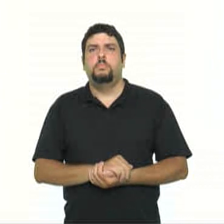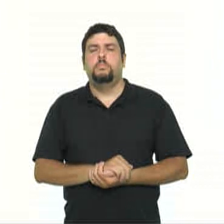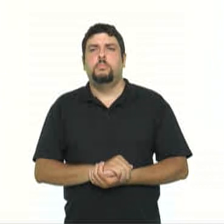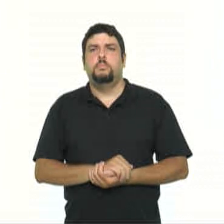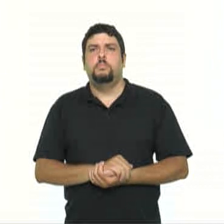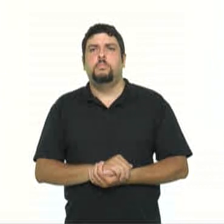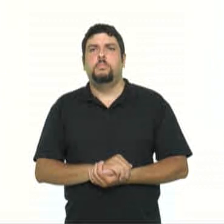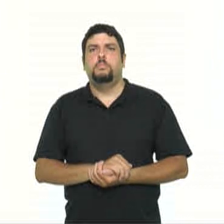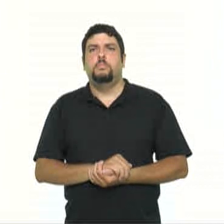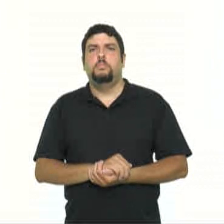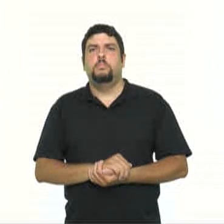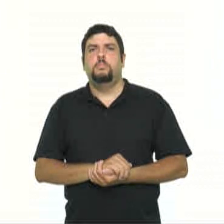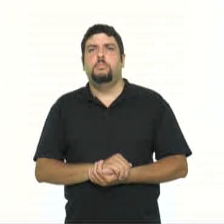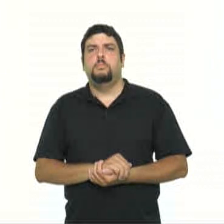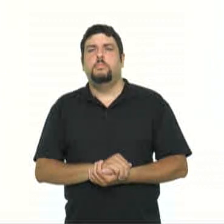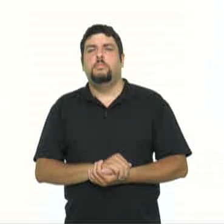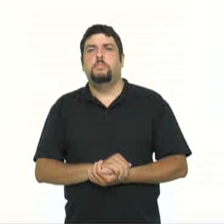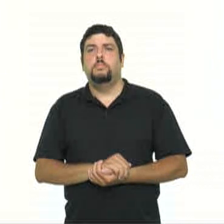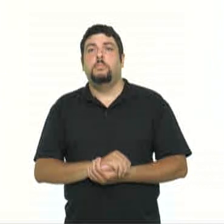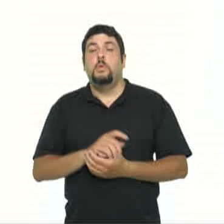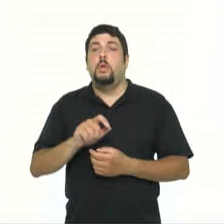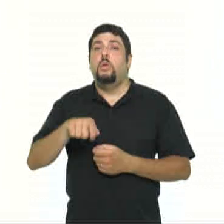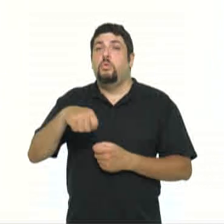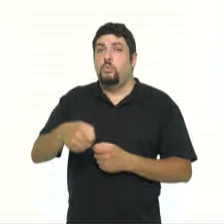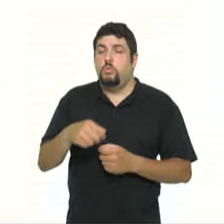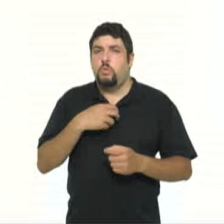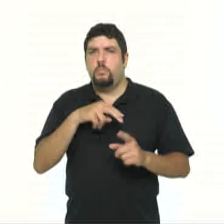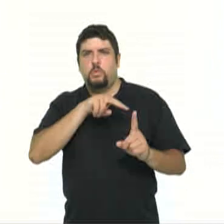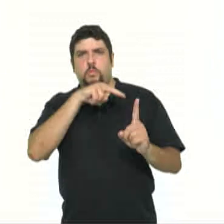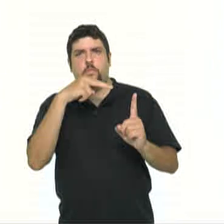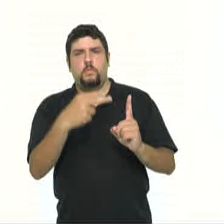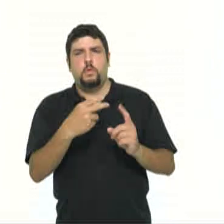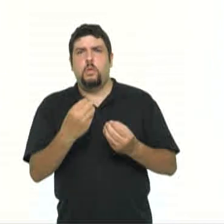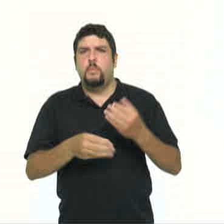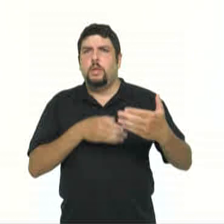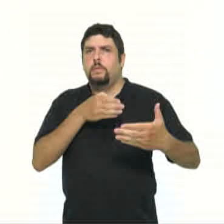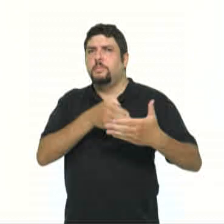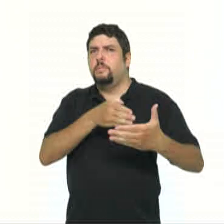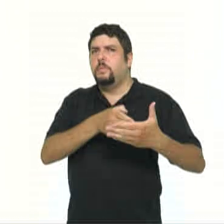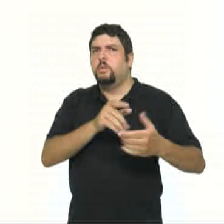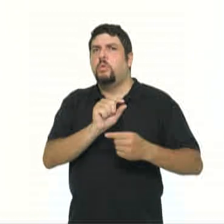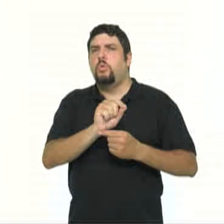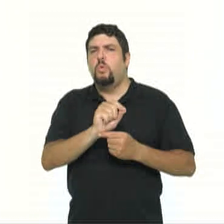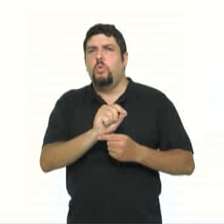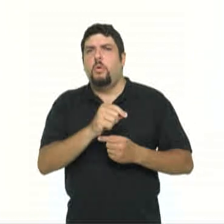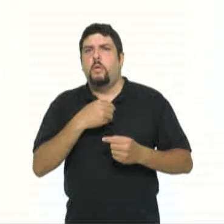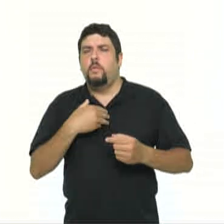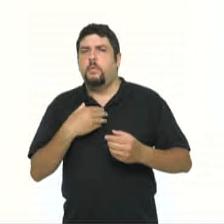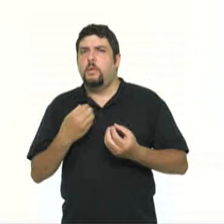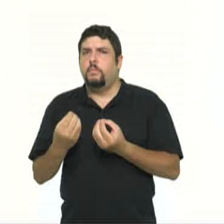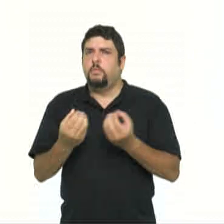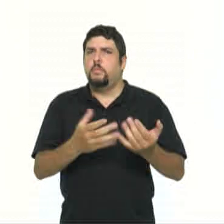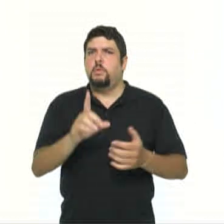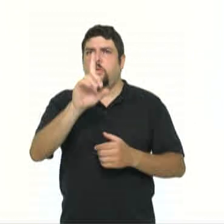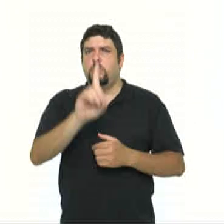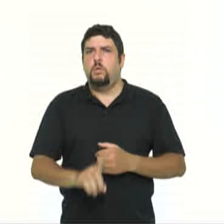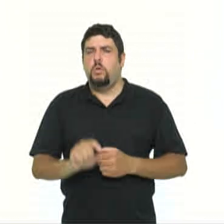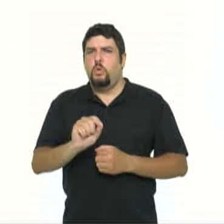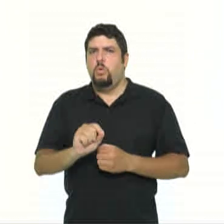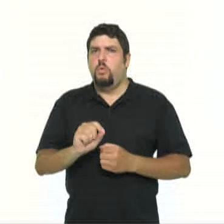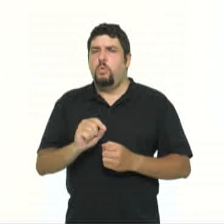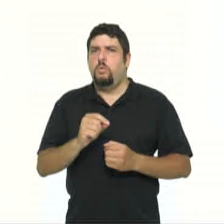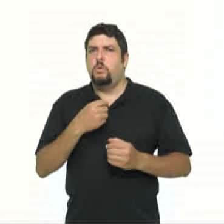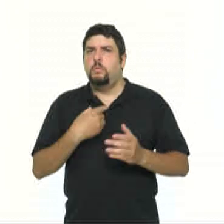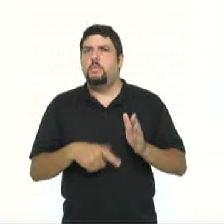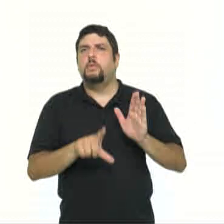Continuando. Sob esse viés, pode-se apontar como um empecilho a implementação desse direito, reconhecido por